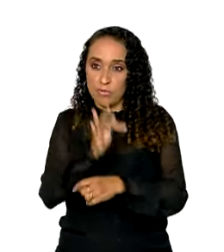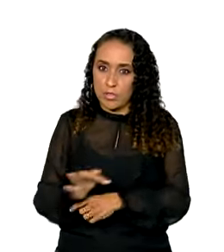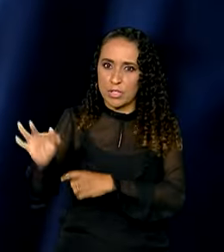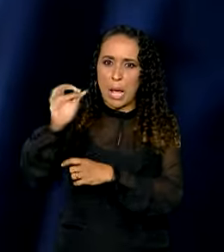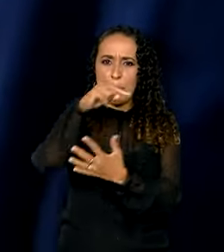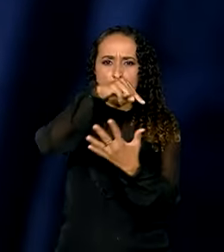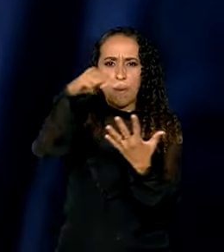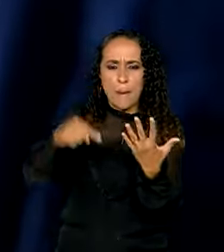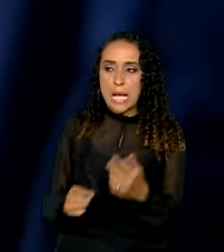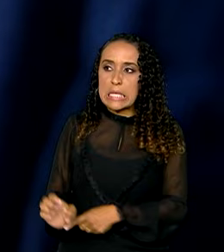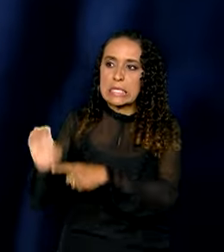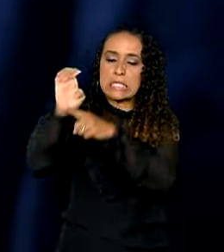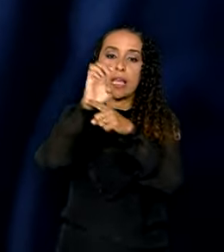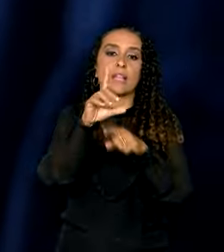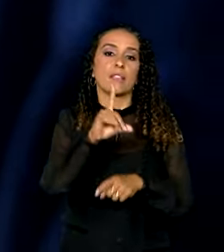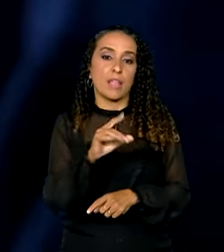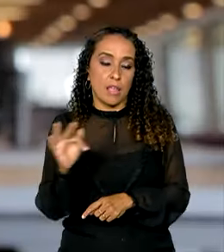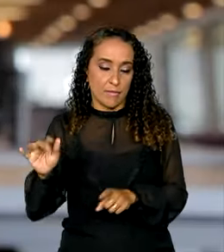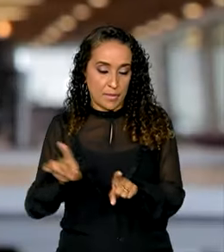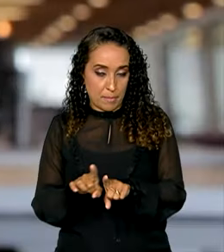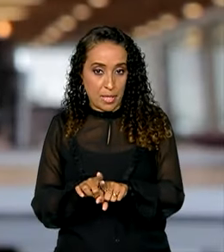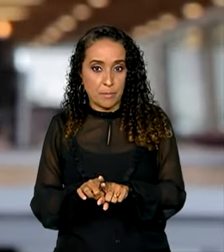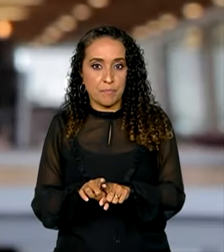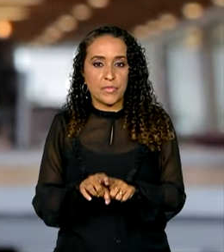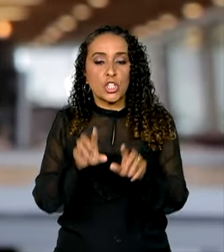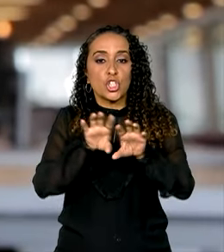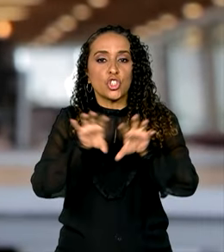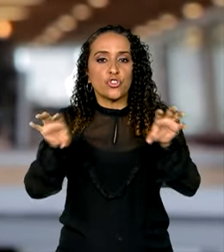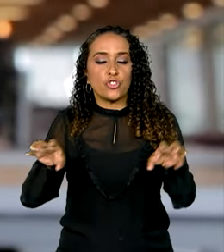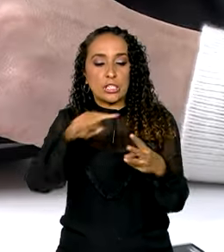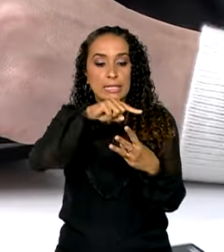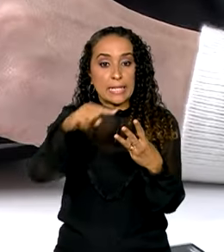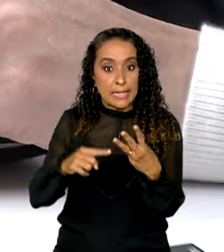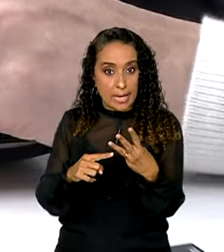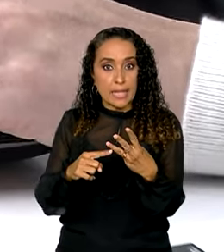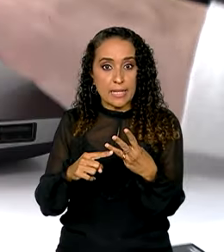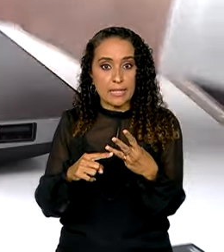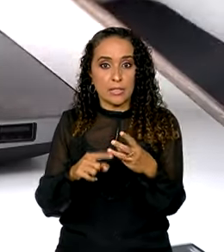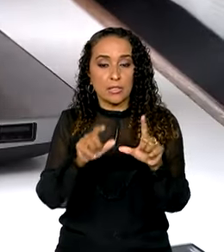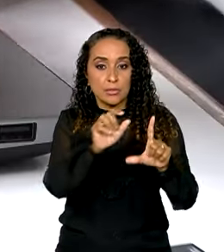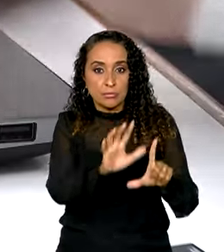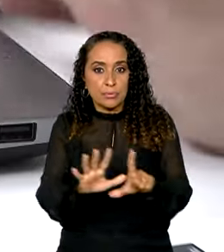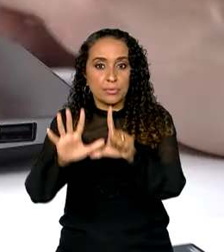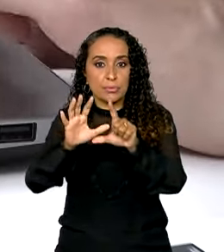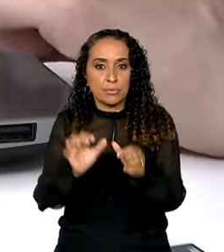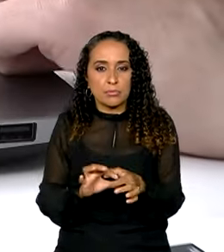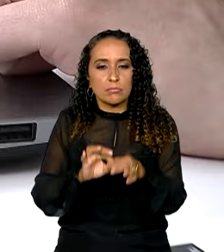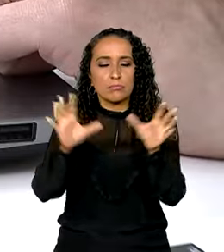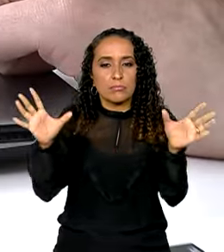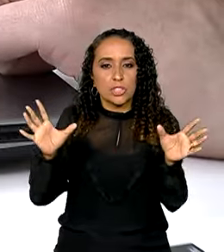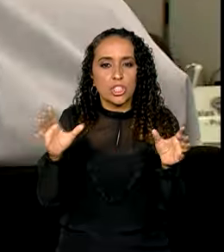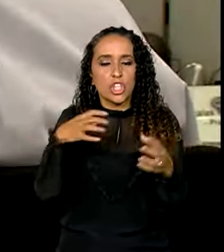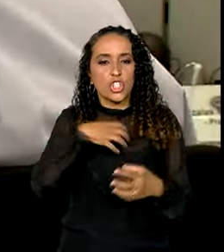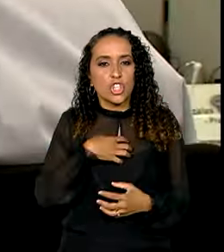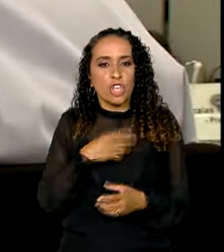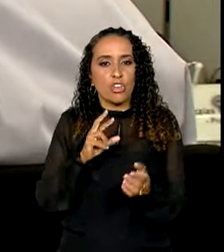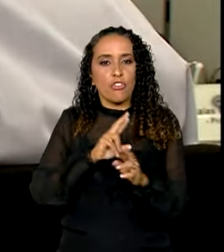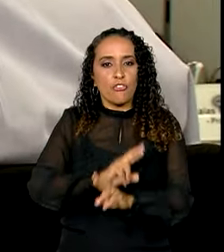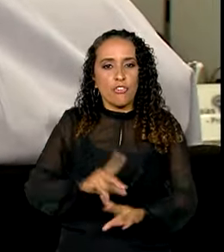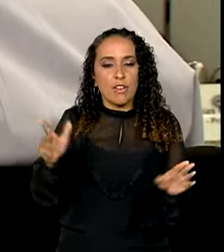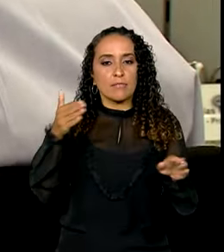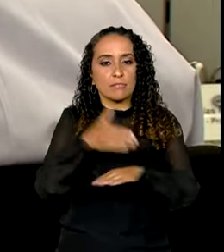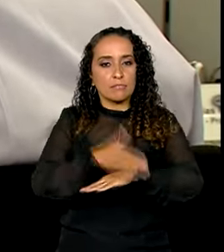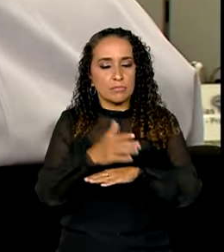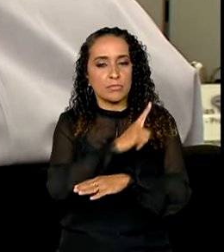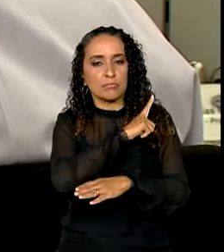todos os Estados e o Distrito Federal. Dividida em três seções, a página disponibiliza formas diferentes de acessar ações